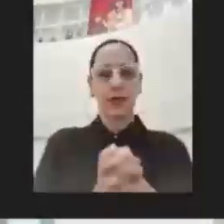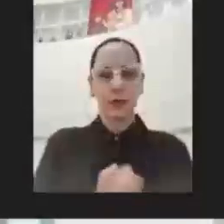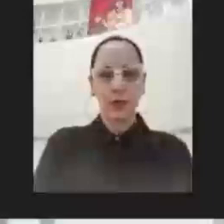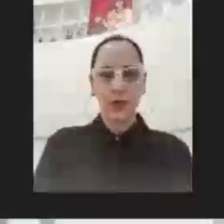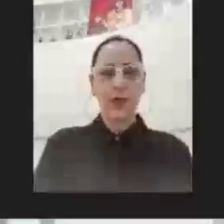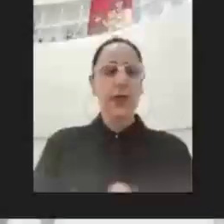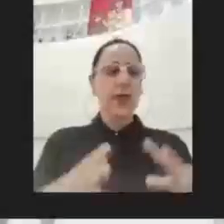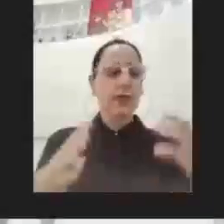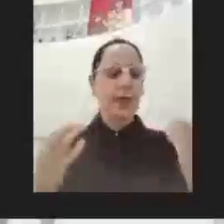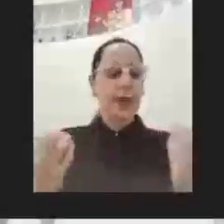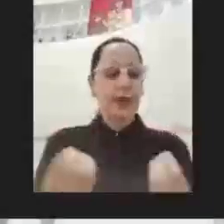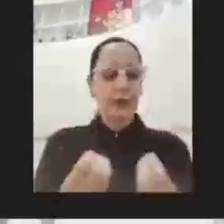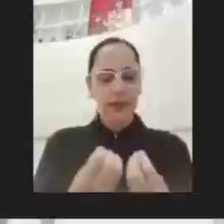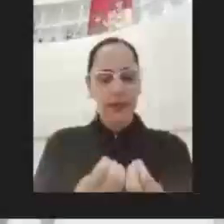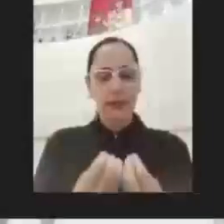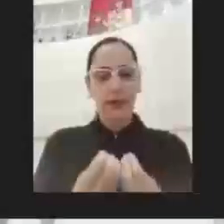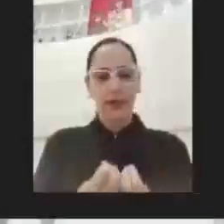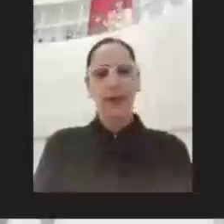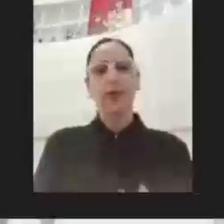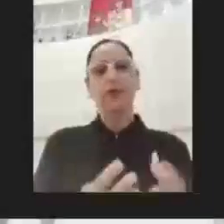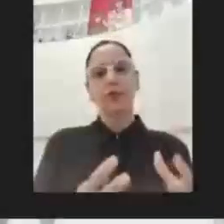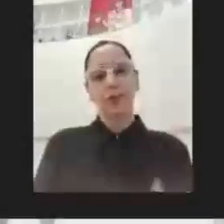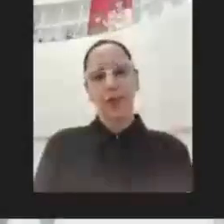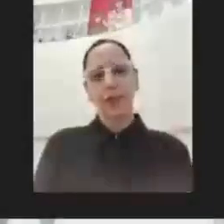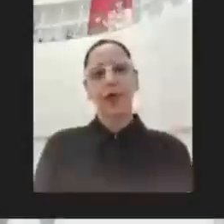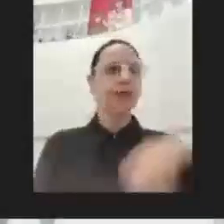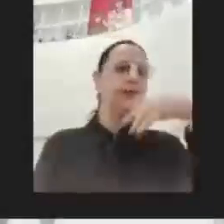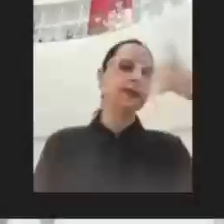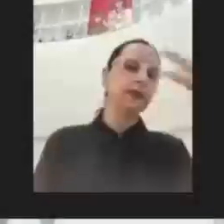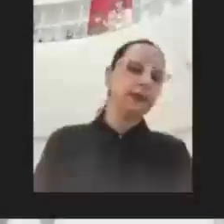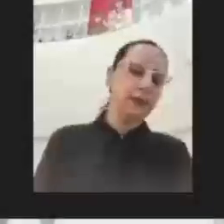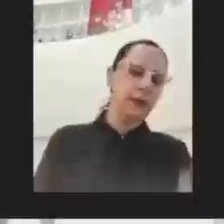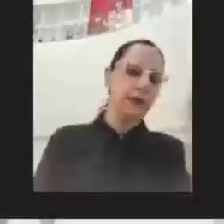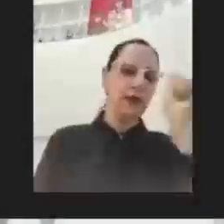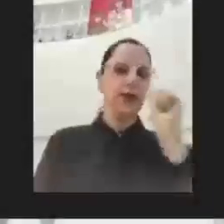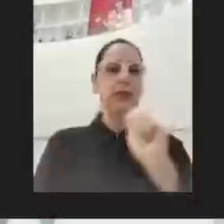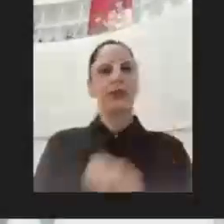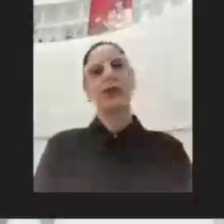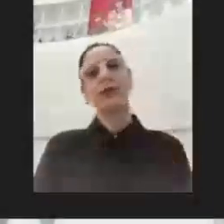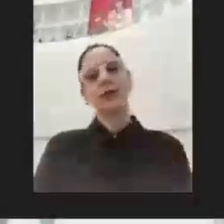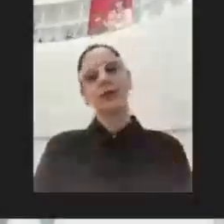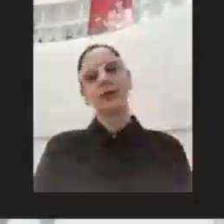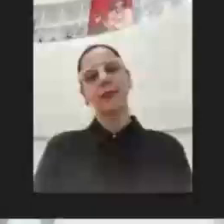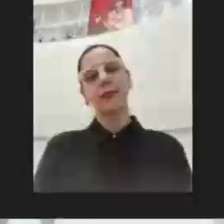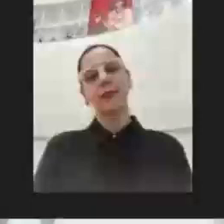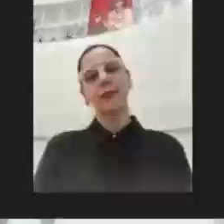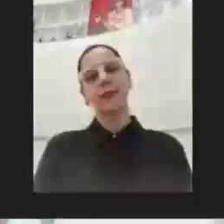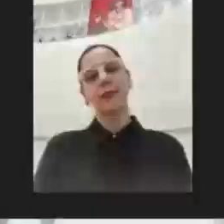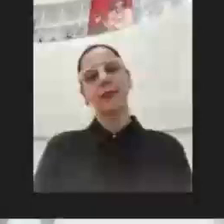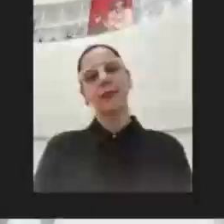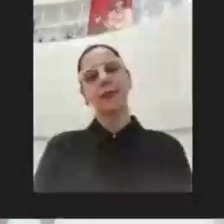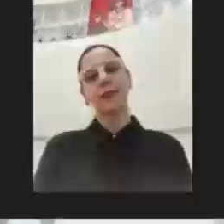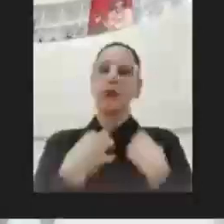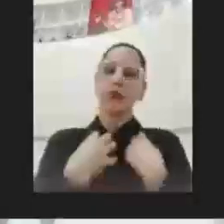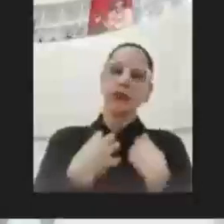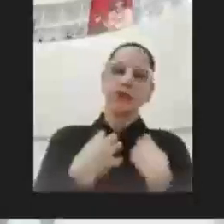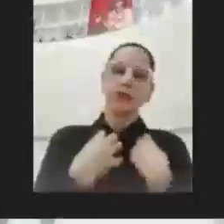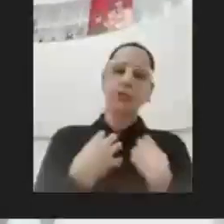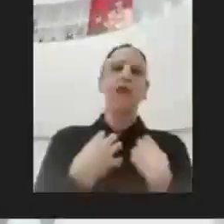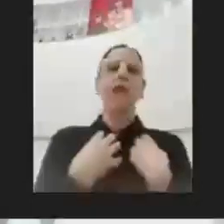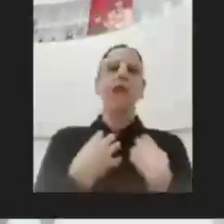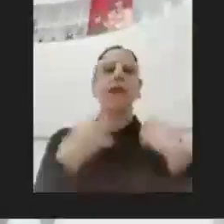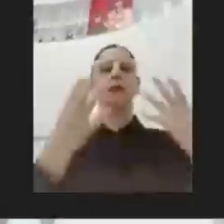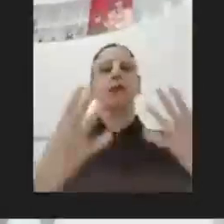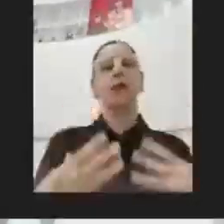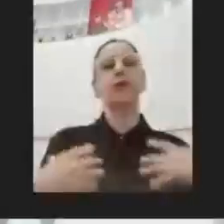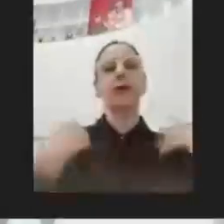nós, que somos profissionais de saúde, para não ter uma linguagem cruzada. A Cecília falou uma coisa lá na maternidade. Aí